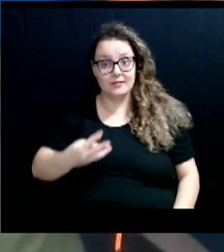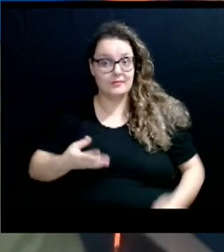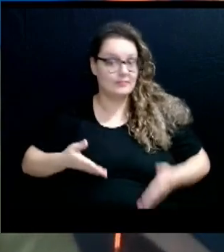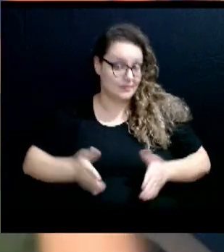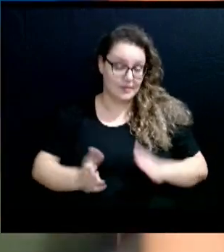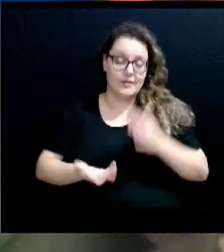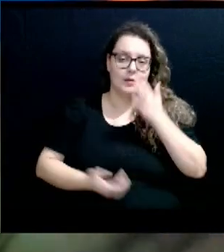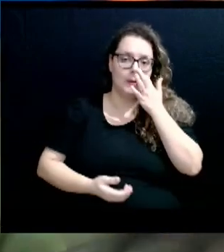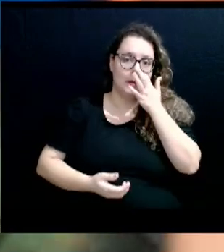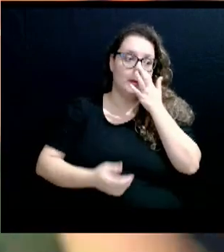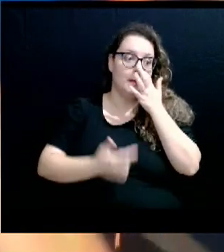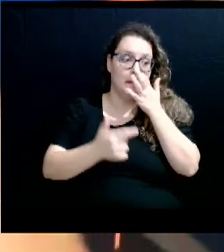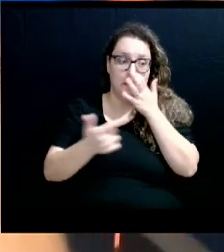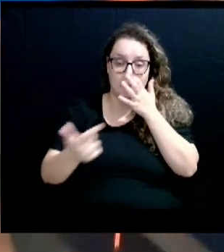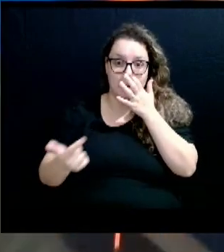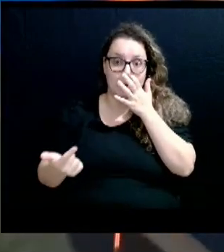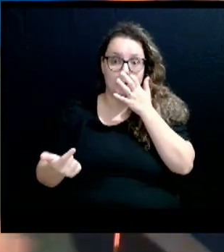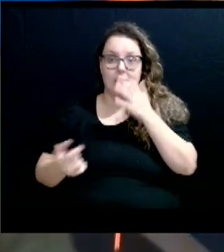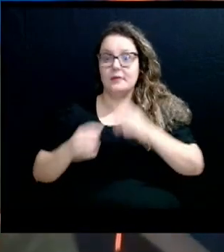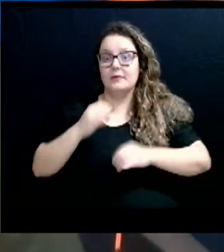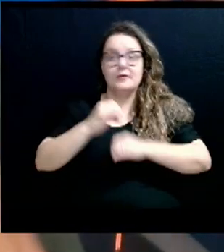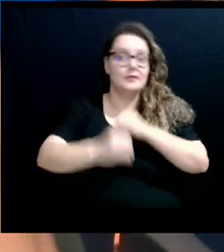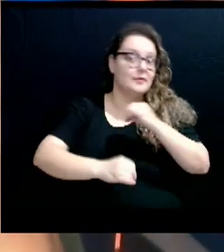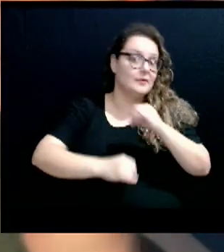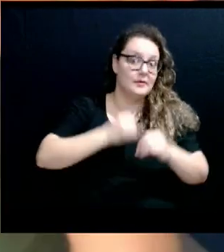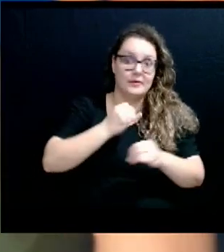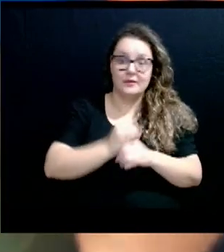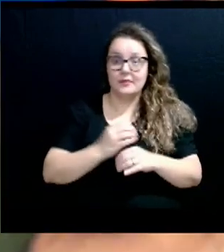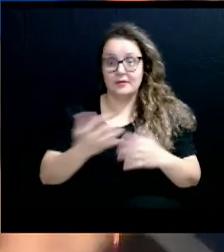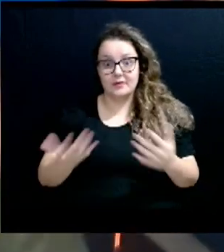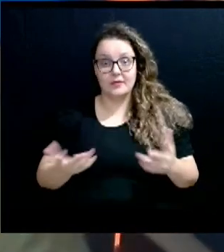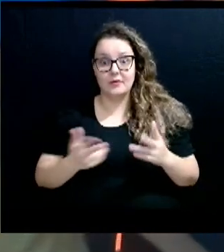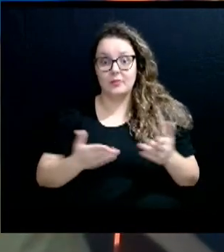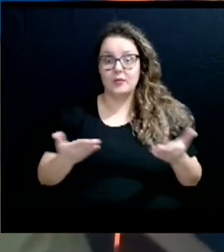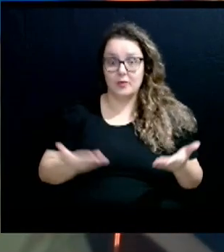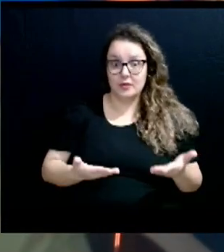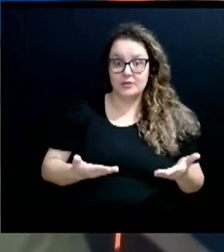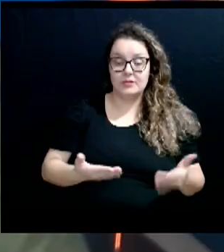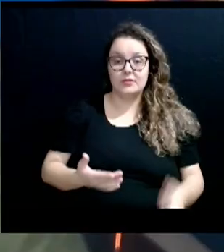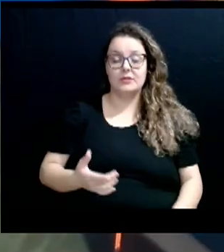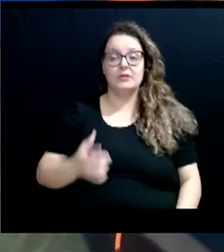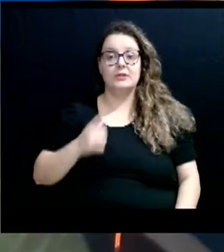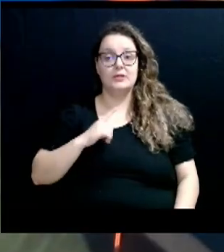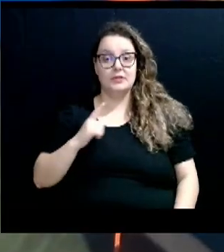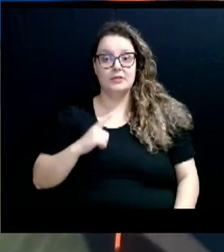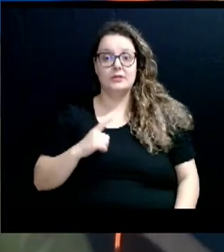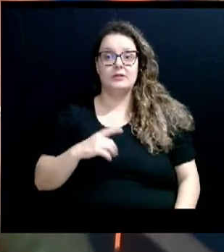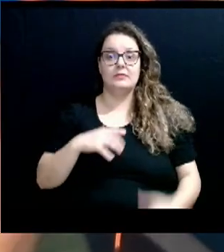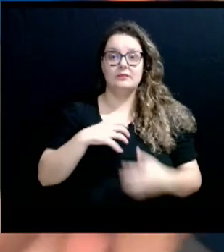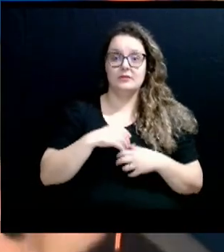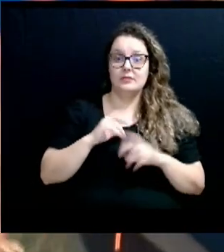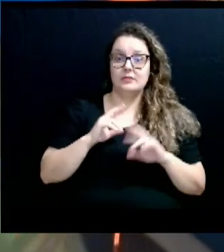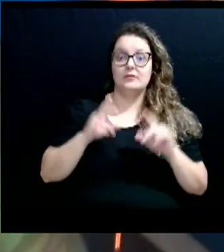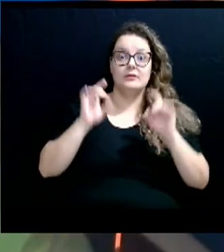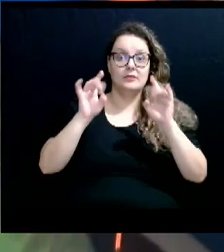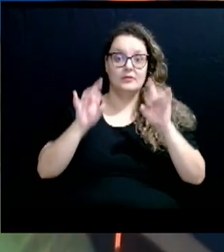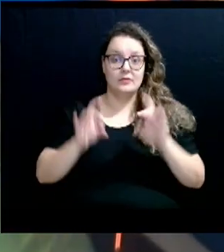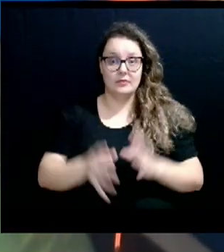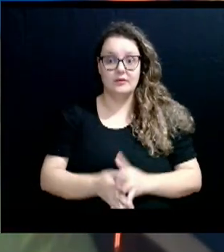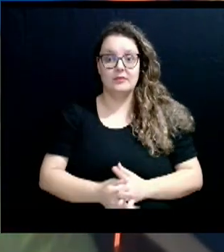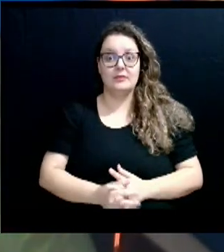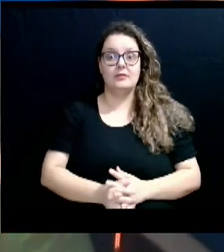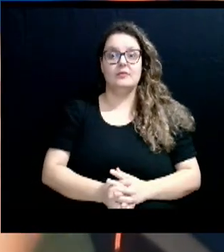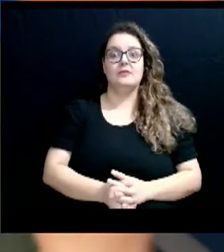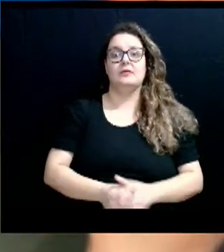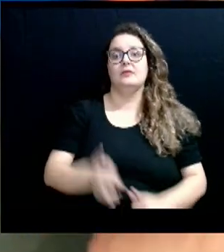tinha, né, internet do jeito que tem hoje. Então, ele teve um jeito todo diferente e especial de contar suas